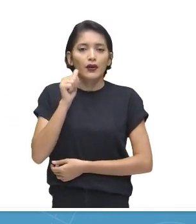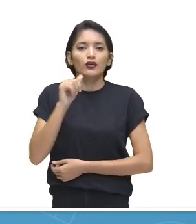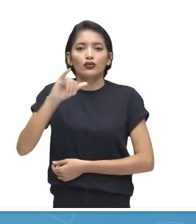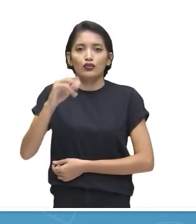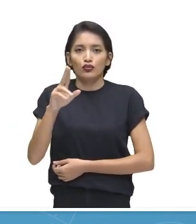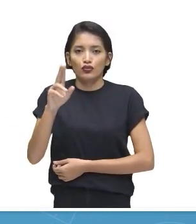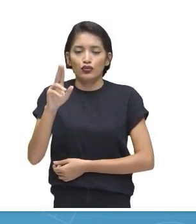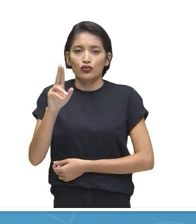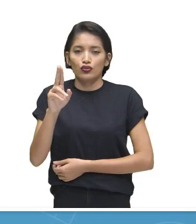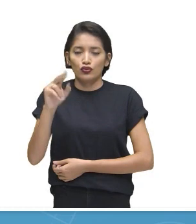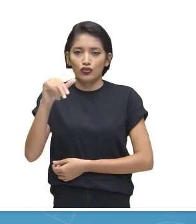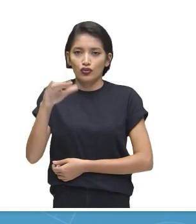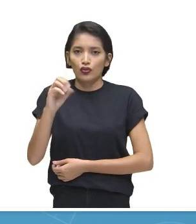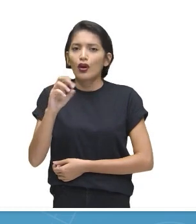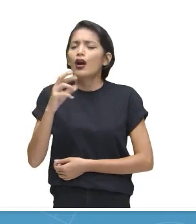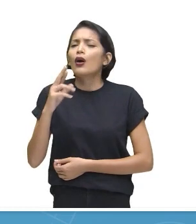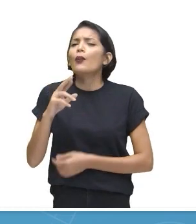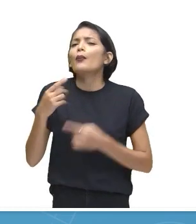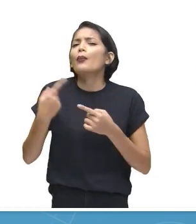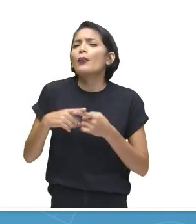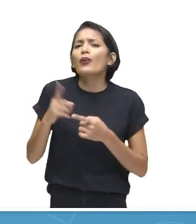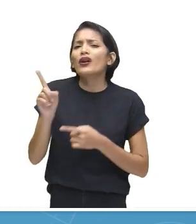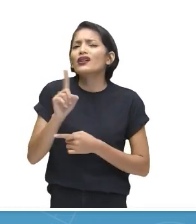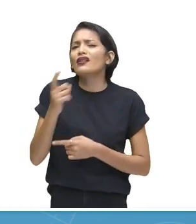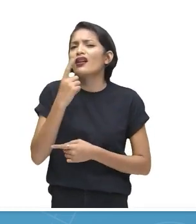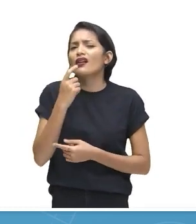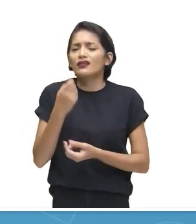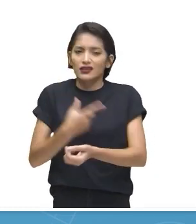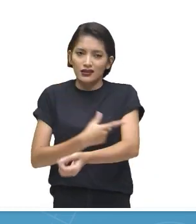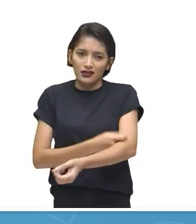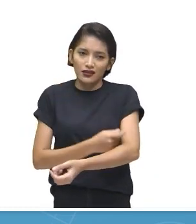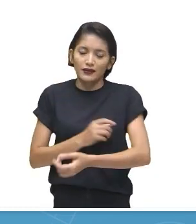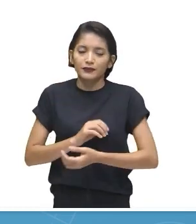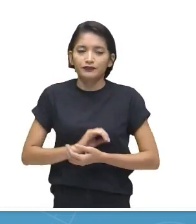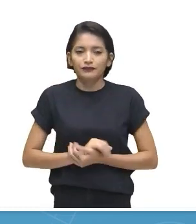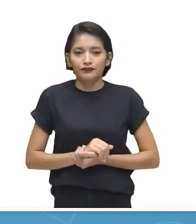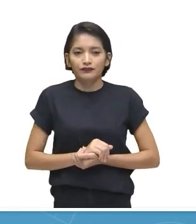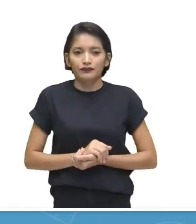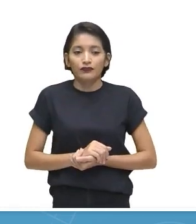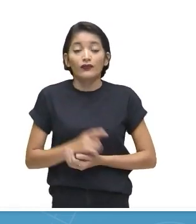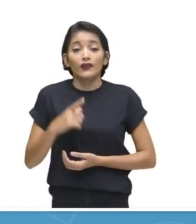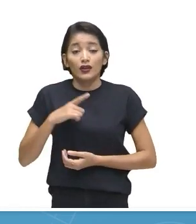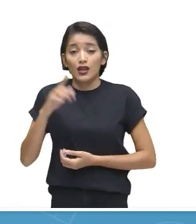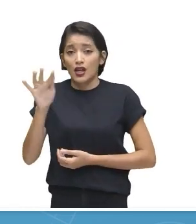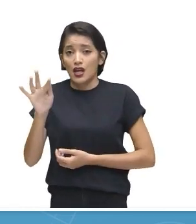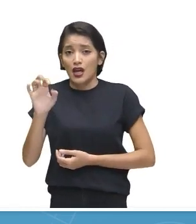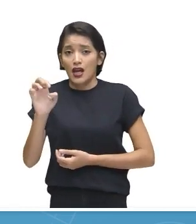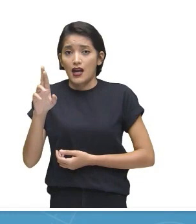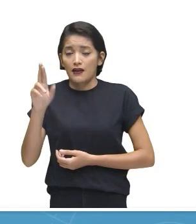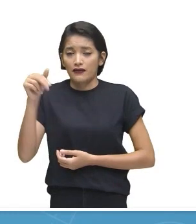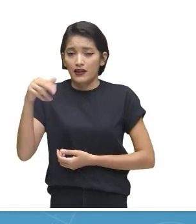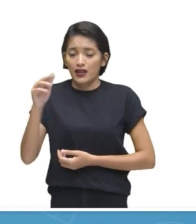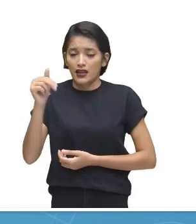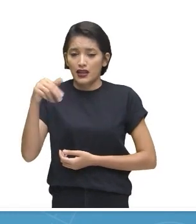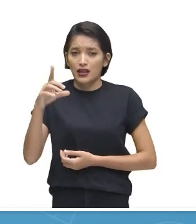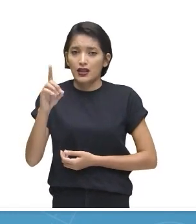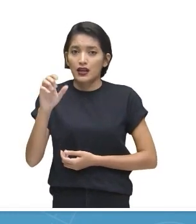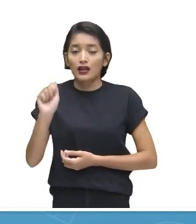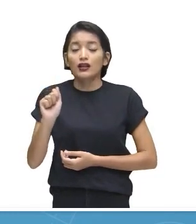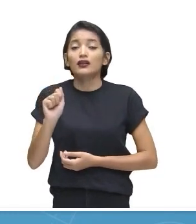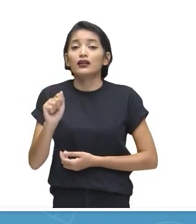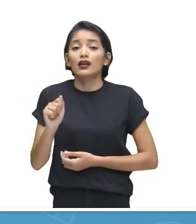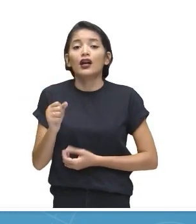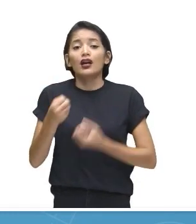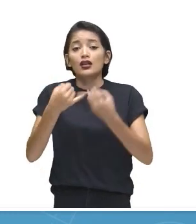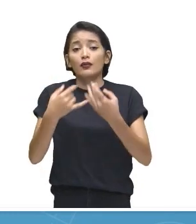saiu sangue? Vamos ver aí a participação de vocês aí no chat. A gente teve ainda agora a Fernanda, né, que disse ali pra gente que foi justamente